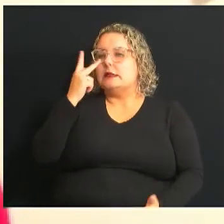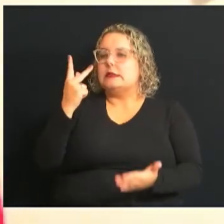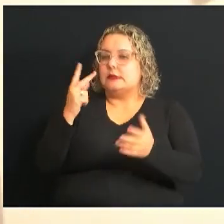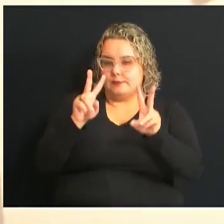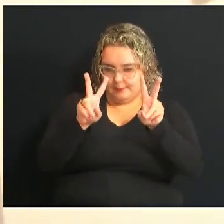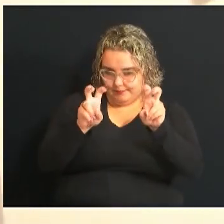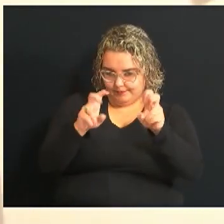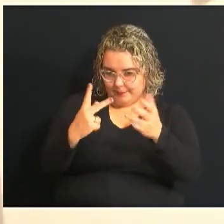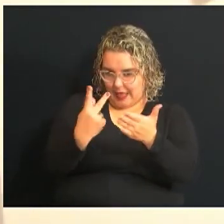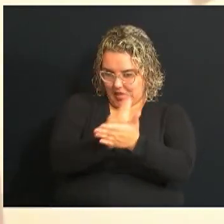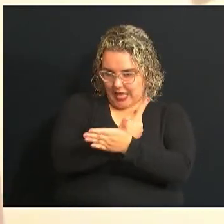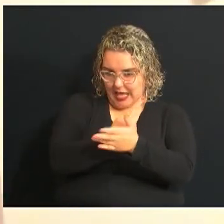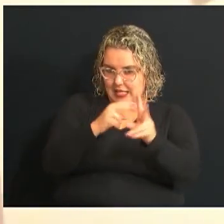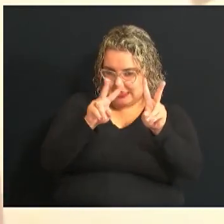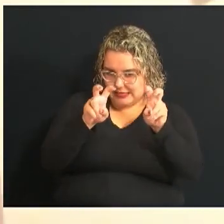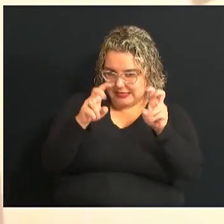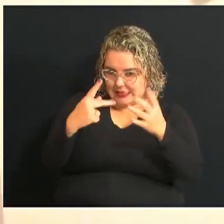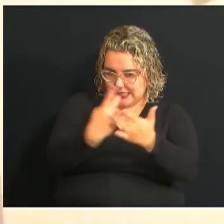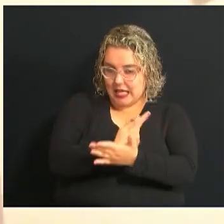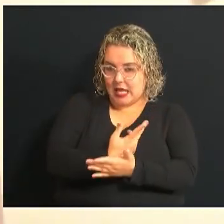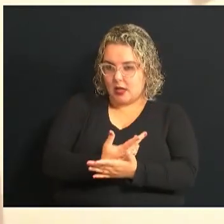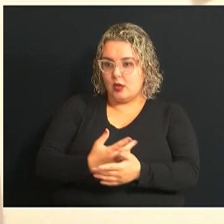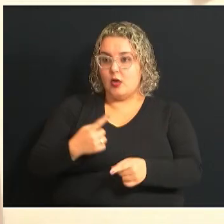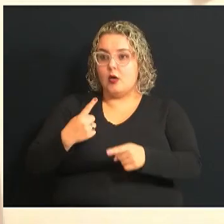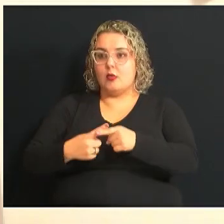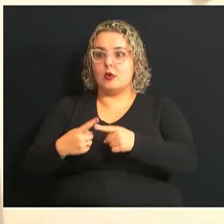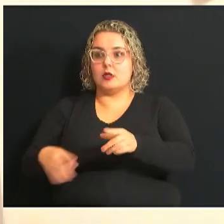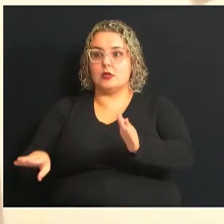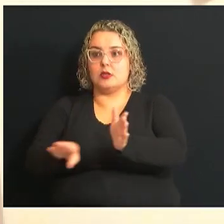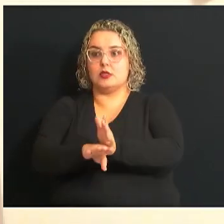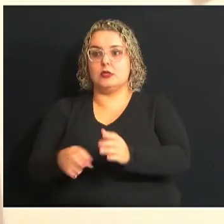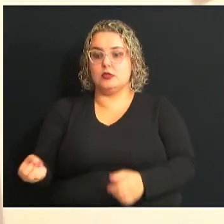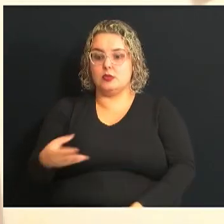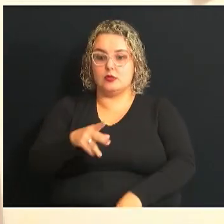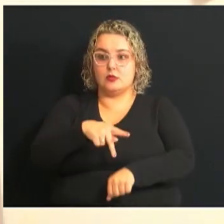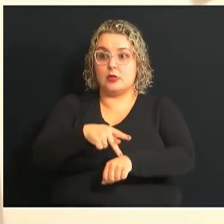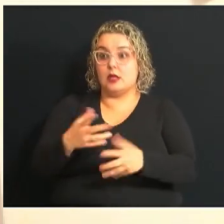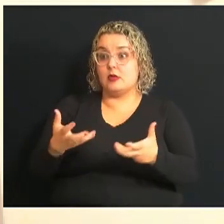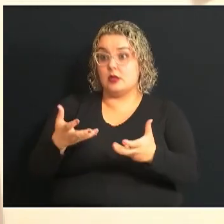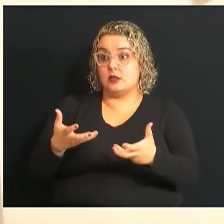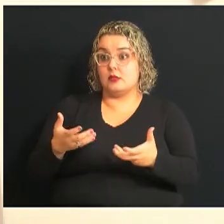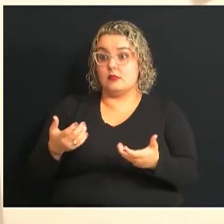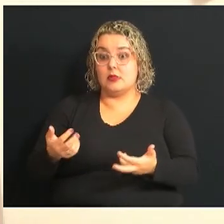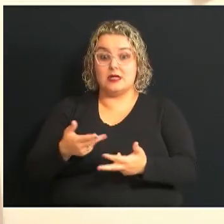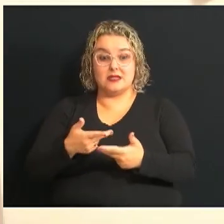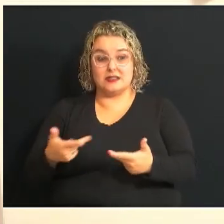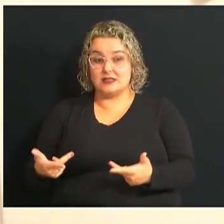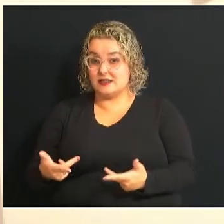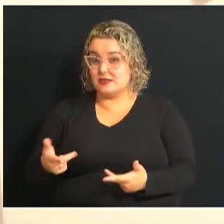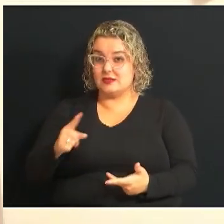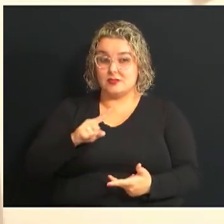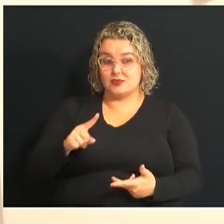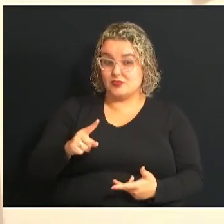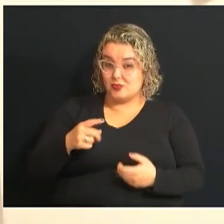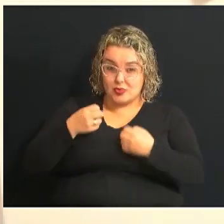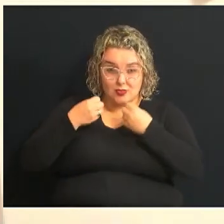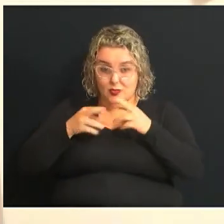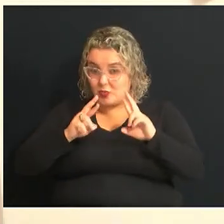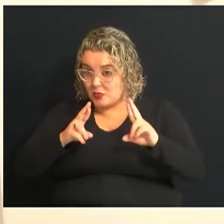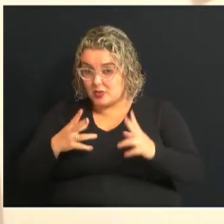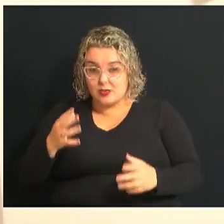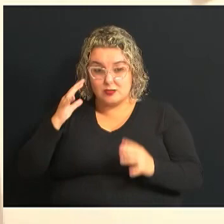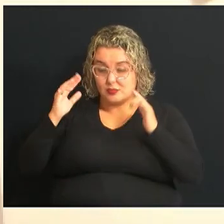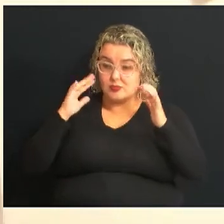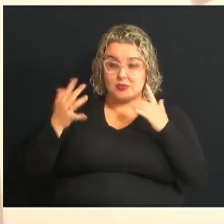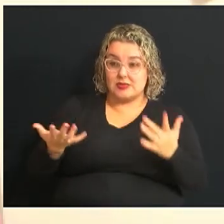fazer aspas assim, falhado, porque chega nesse novo país, era tudo o que queria, mas aí as coisas não saem muito bem como esperava, como